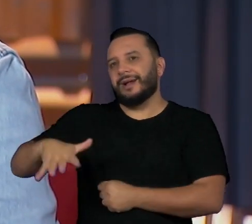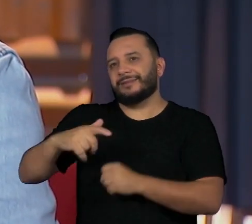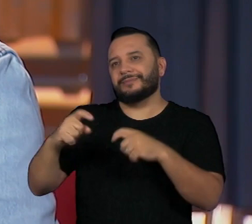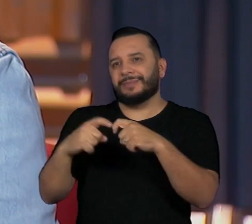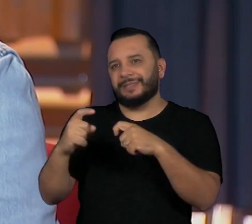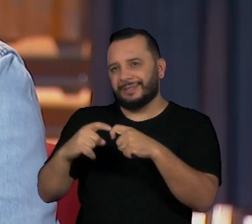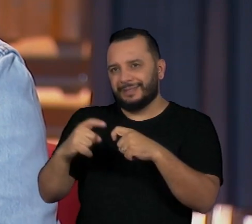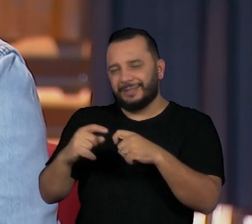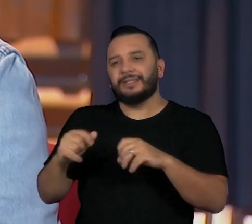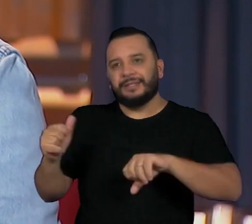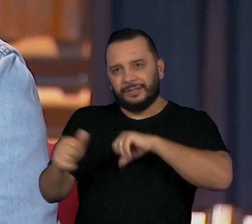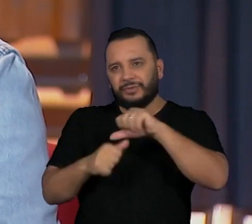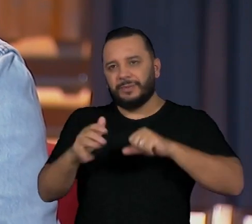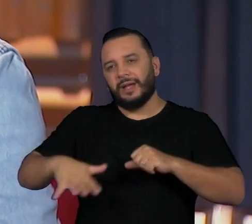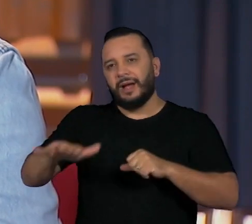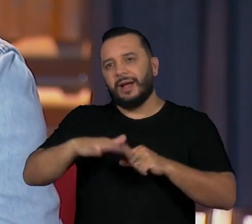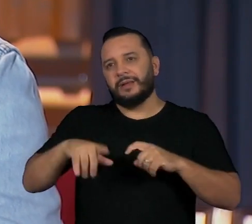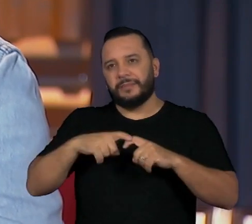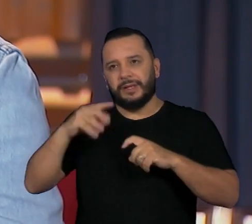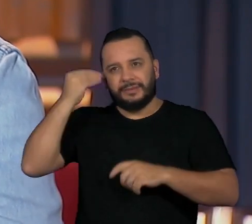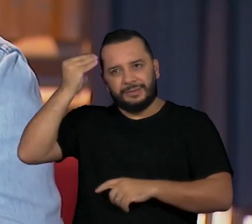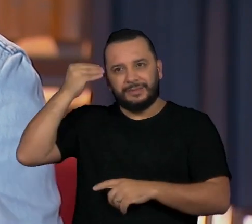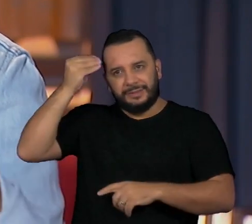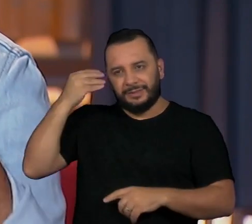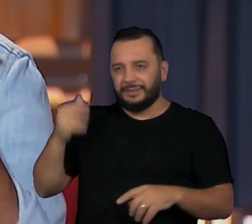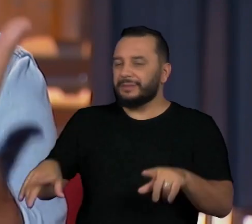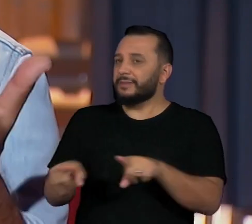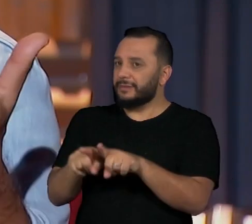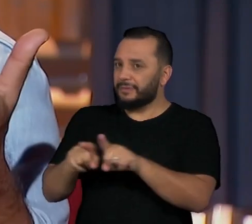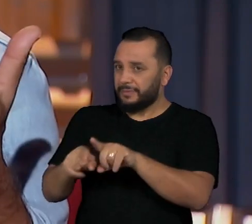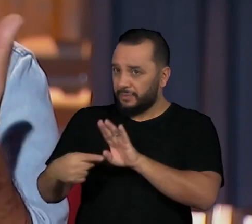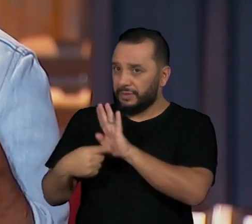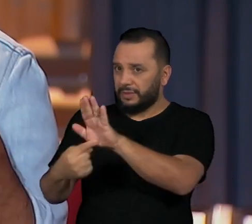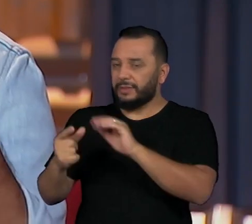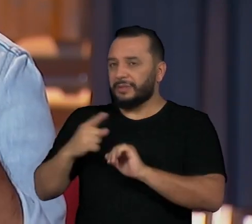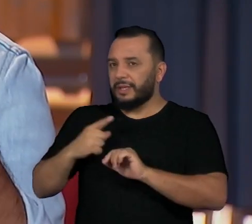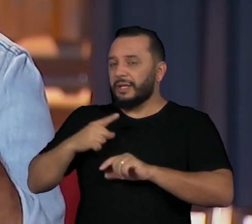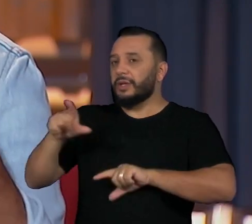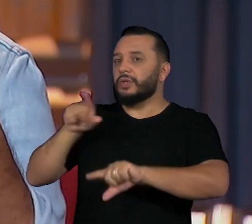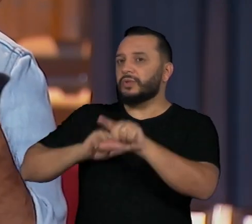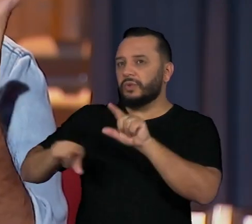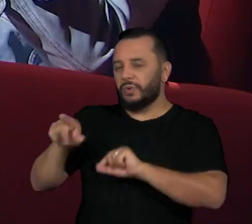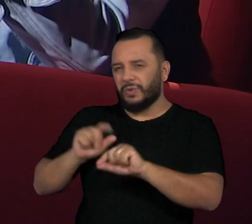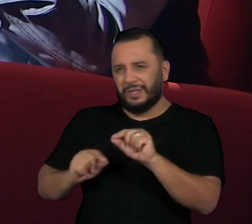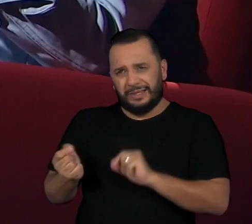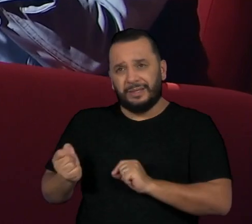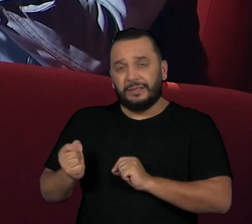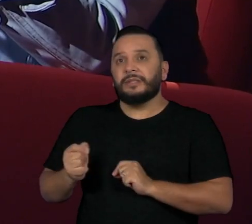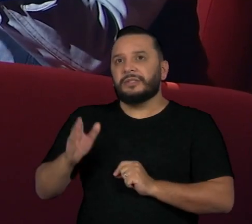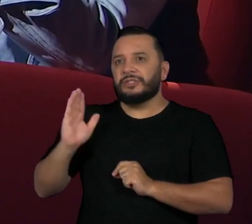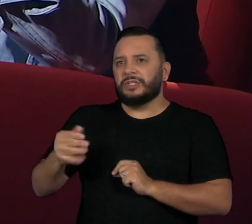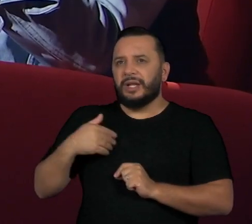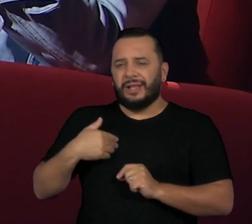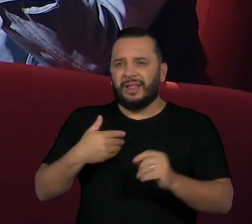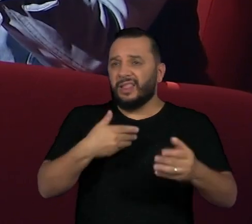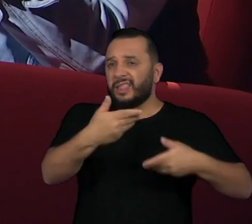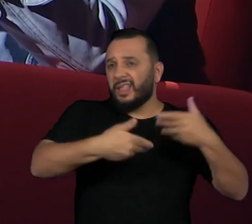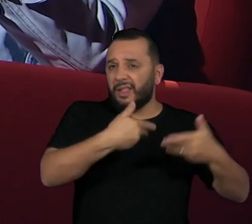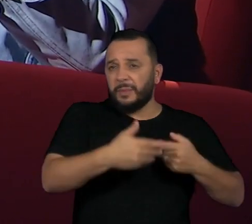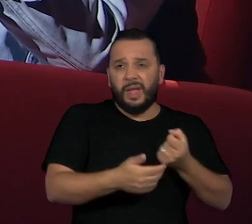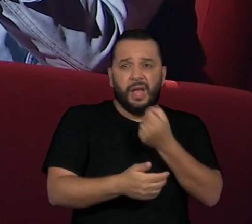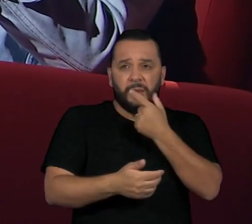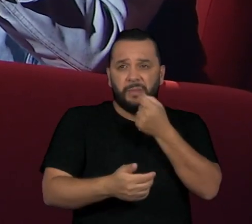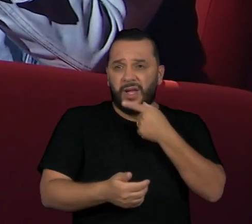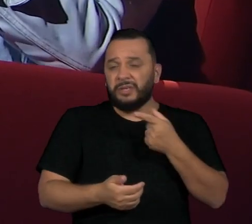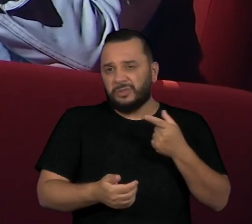transformando a psiquiatria, e dizendo que existe uma alternativa a esse uso cotidiano de antidepressivos convencionais. E a